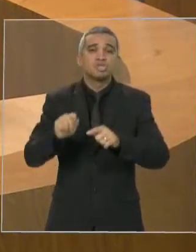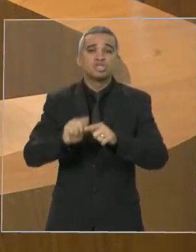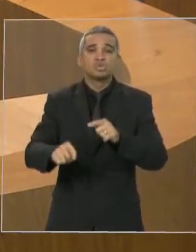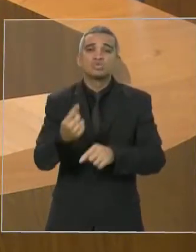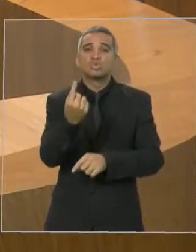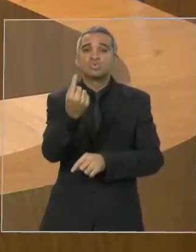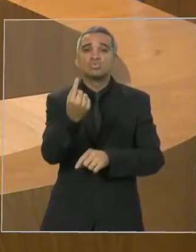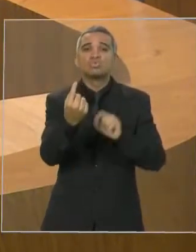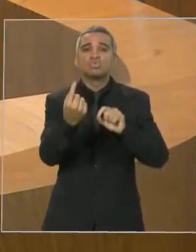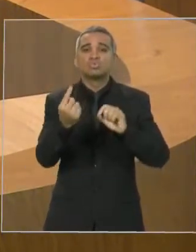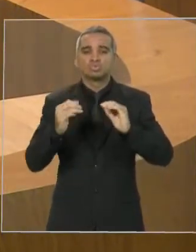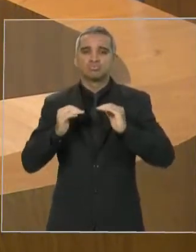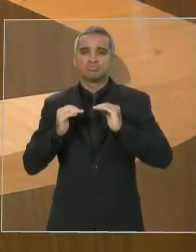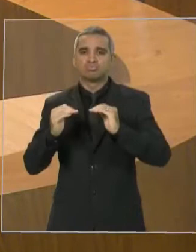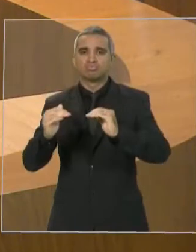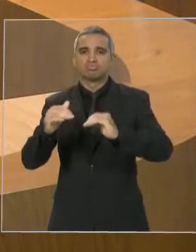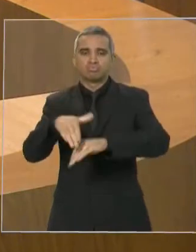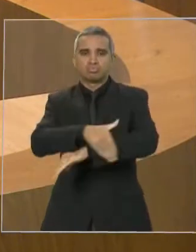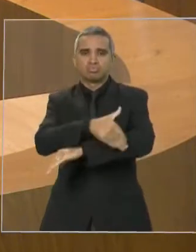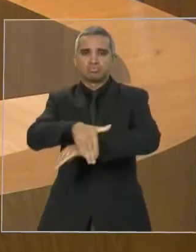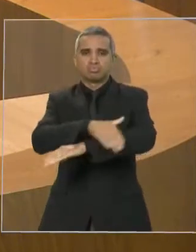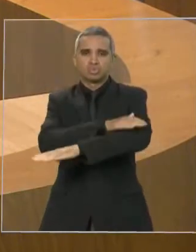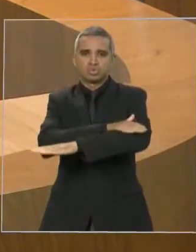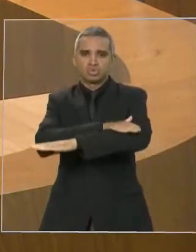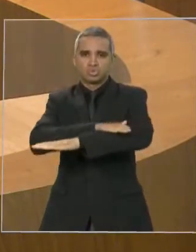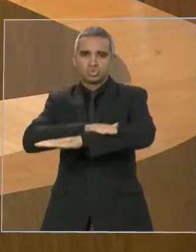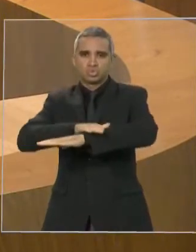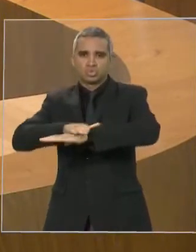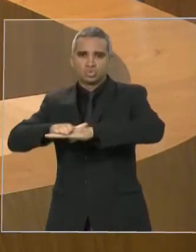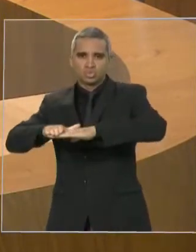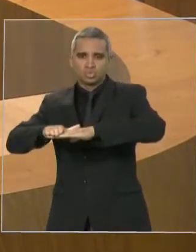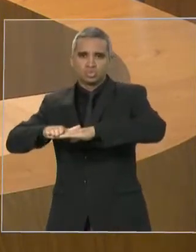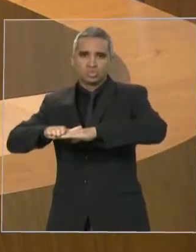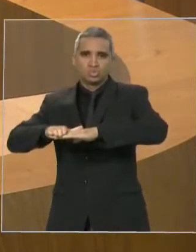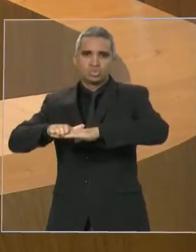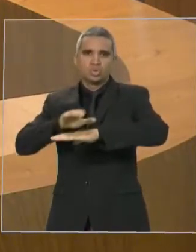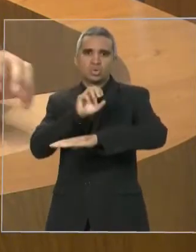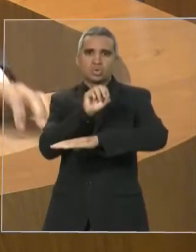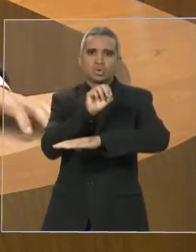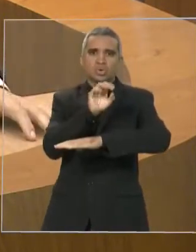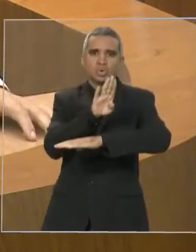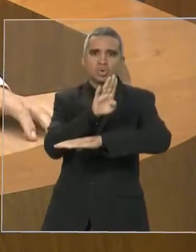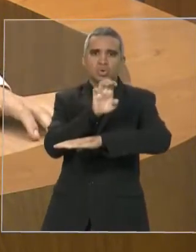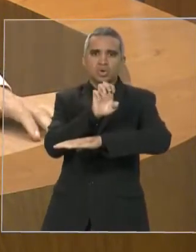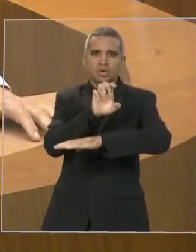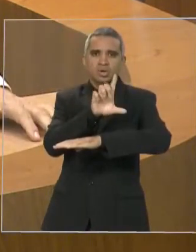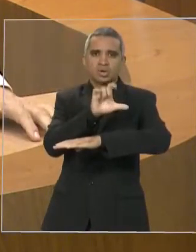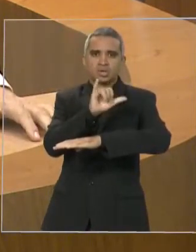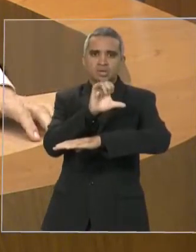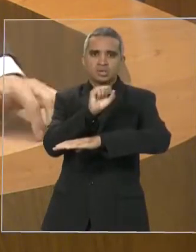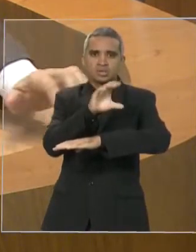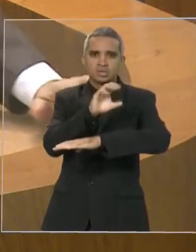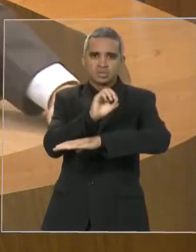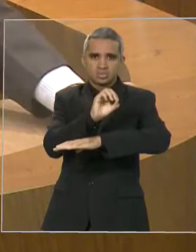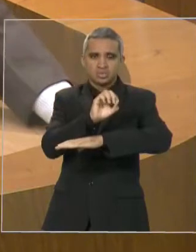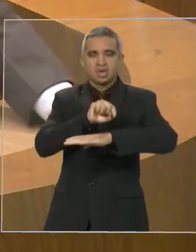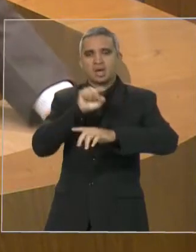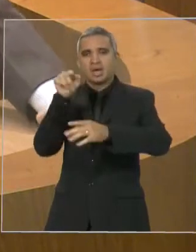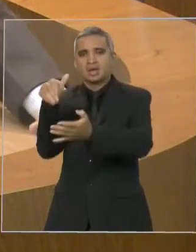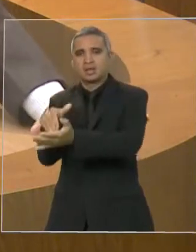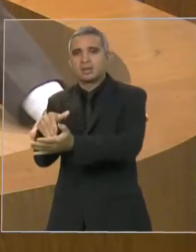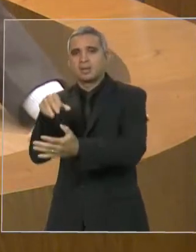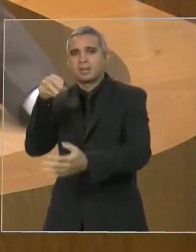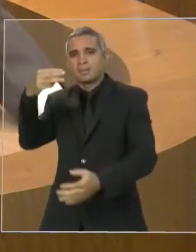o asfalto que sai do Obelisco até o Maranhão Novo. O resto da cidade é